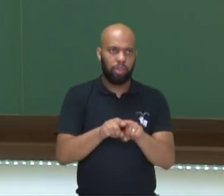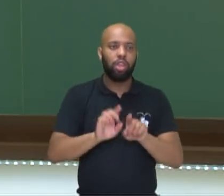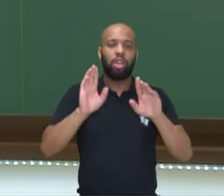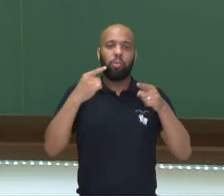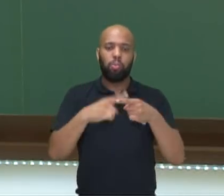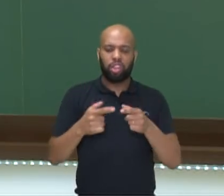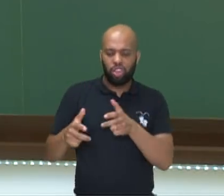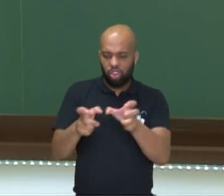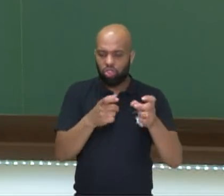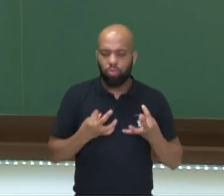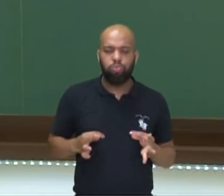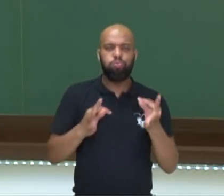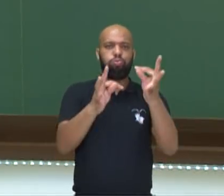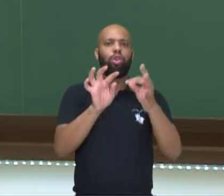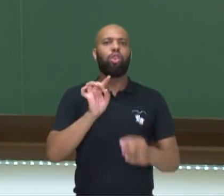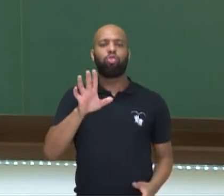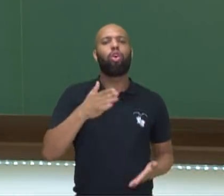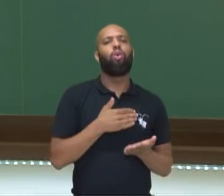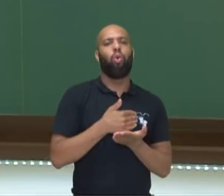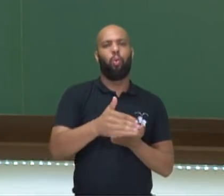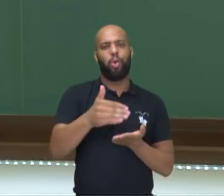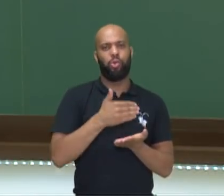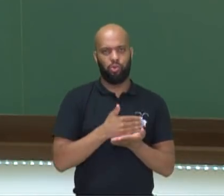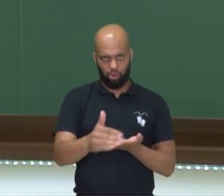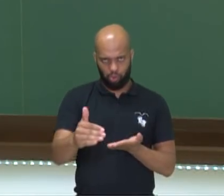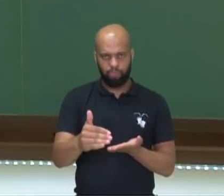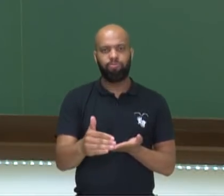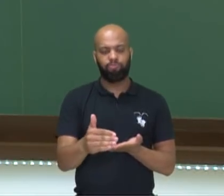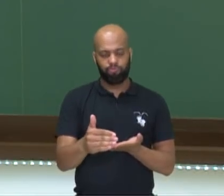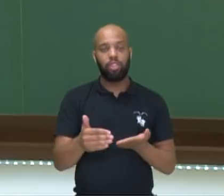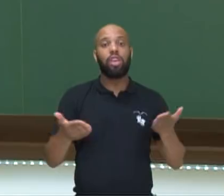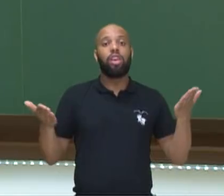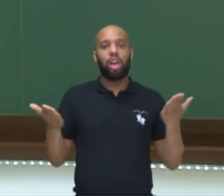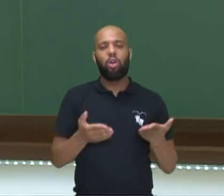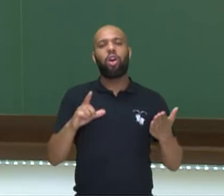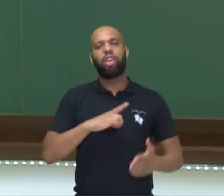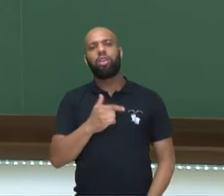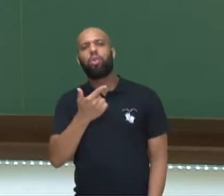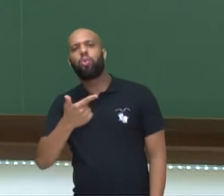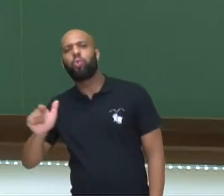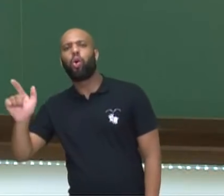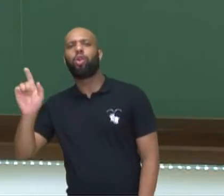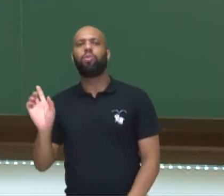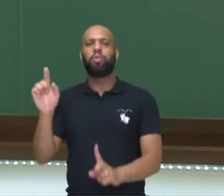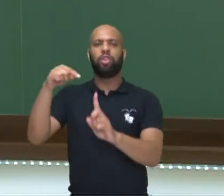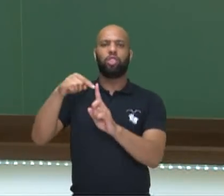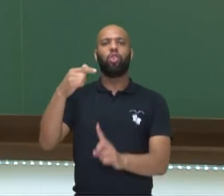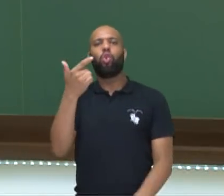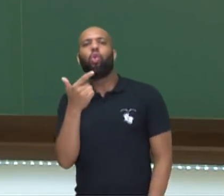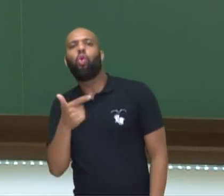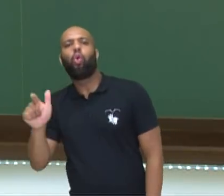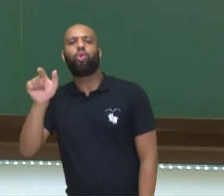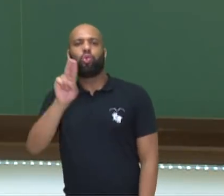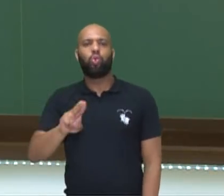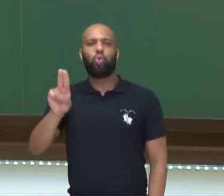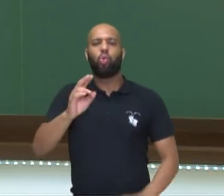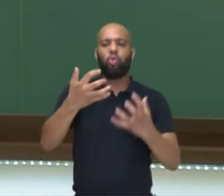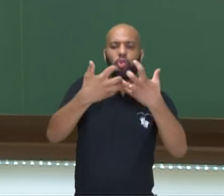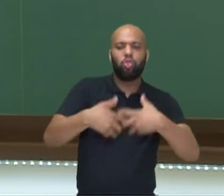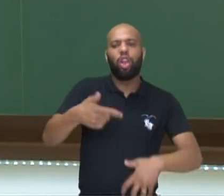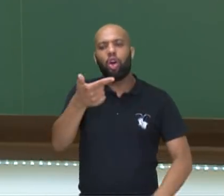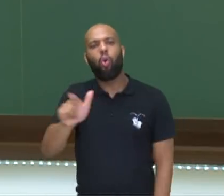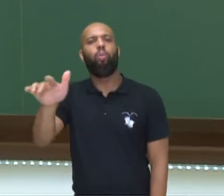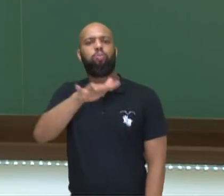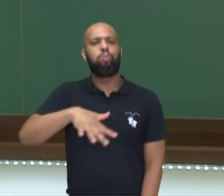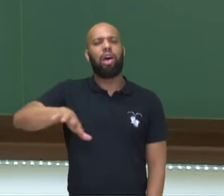jogos eletrônicos foi só o começo para a realidade virtual. Ela tem se mostrado assim com